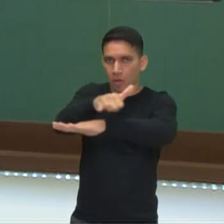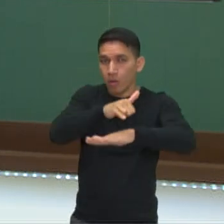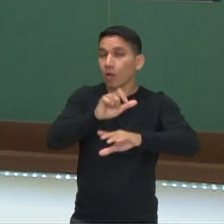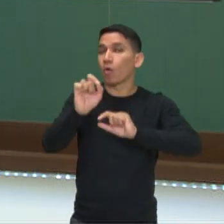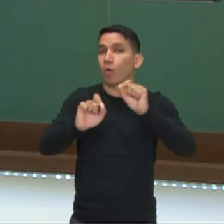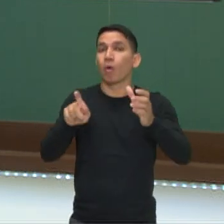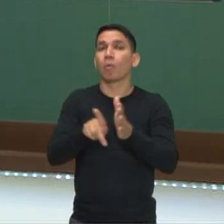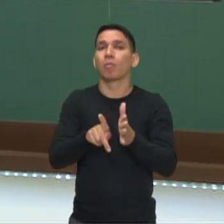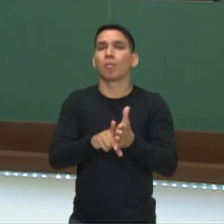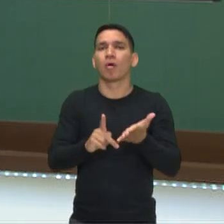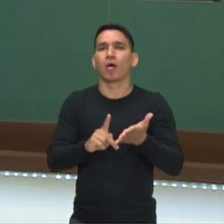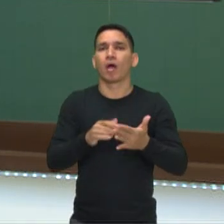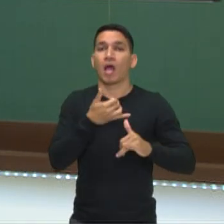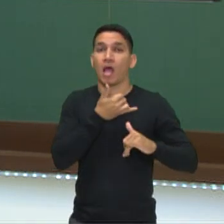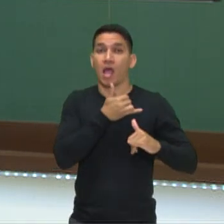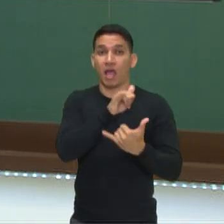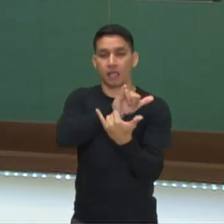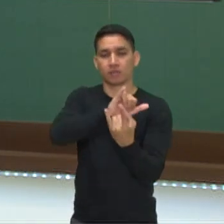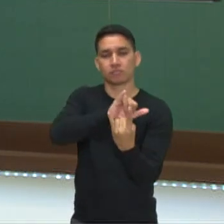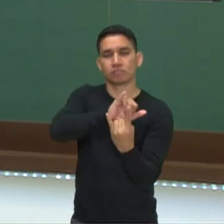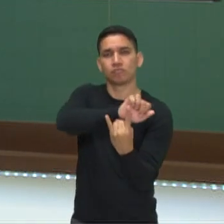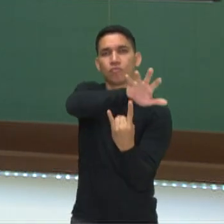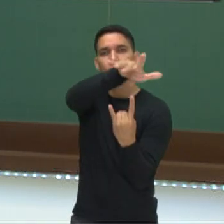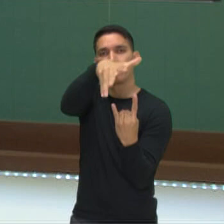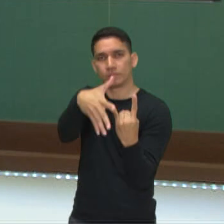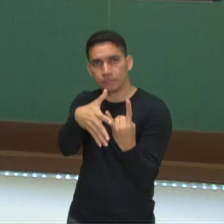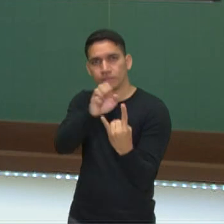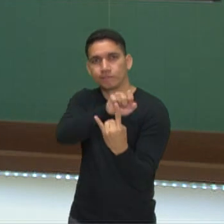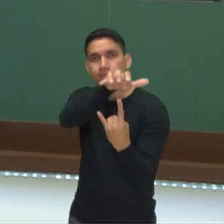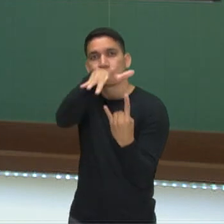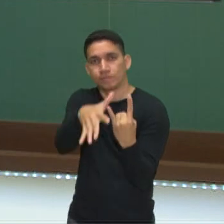sentido da alta energia para a baixa energia, que